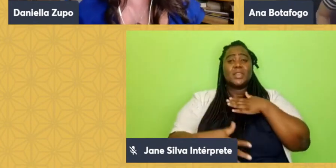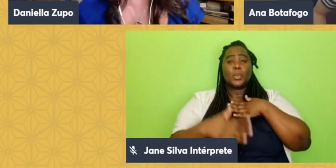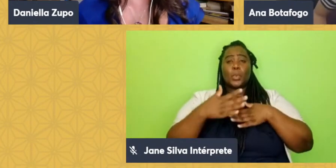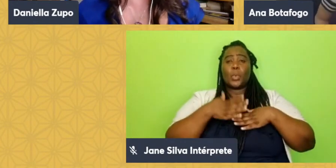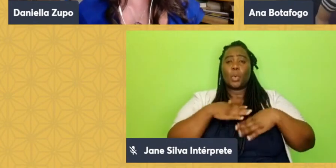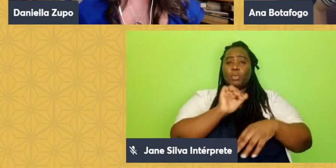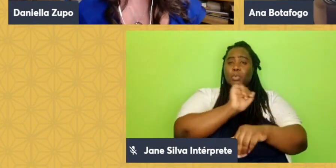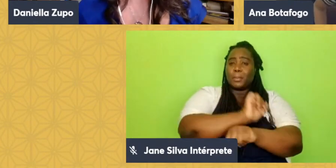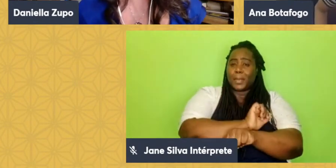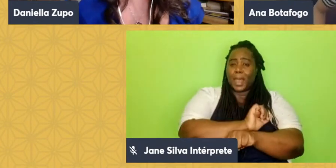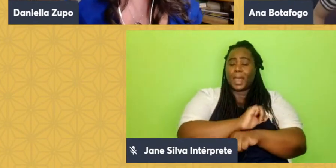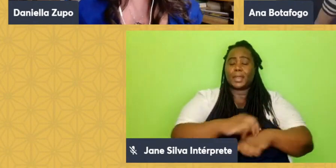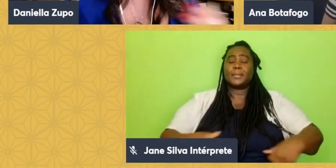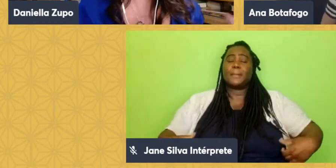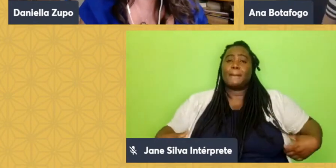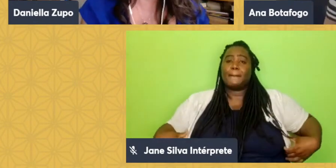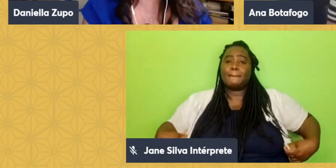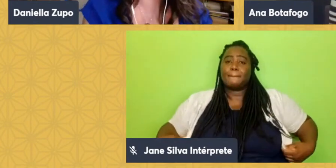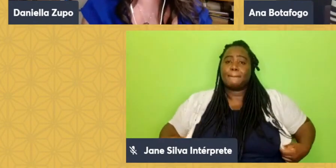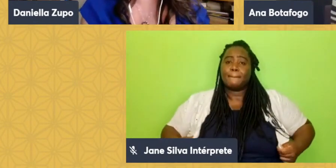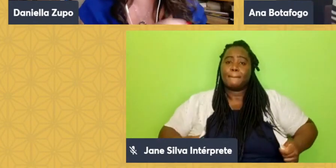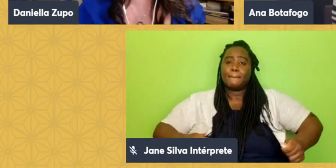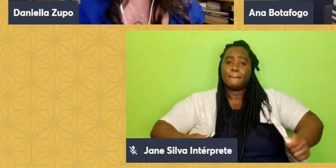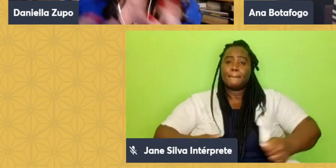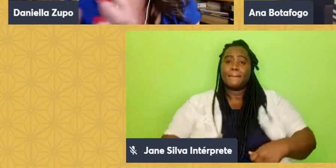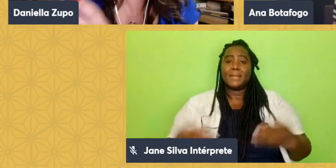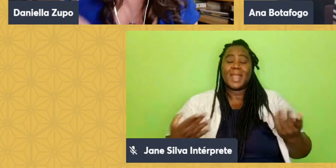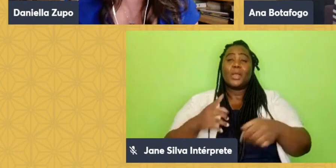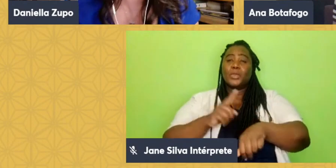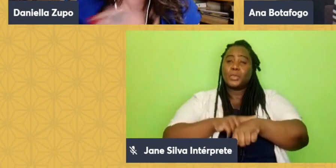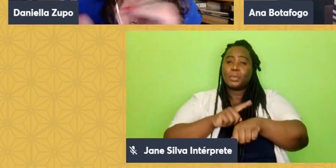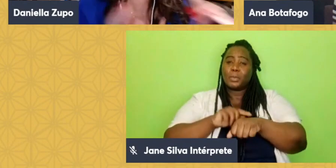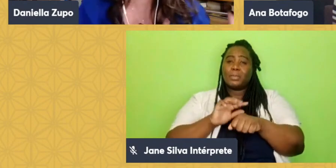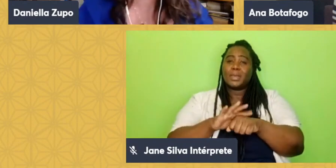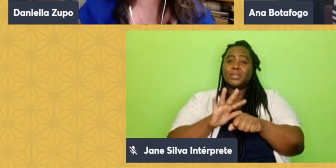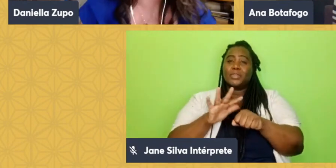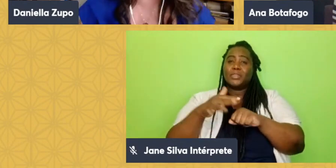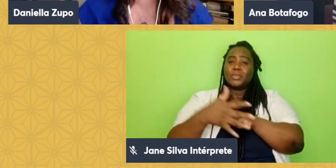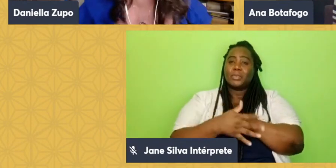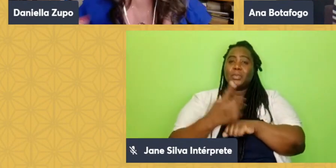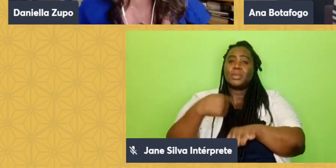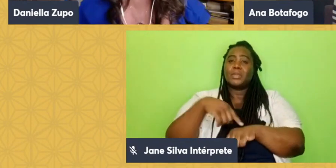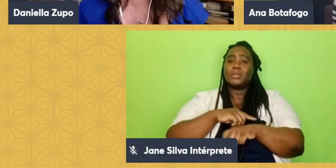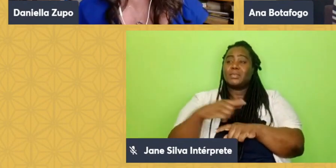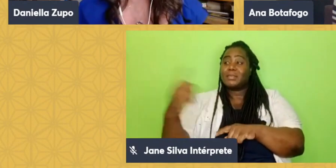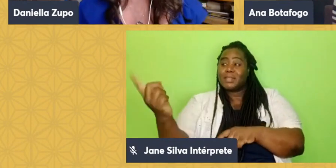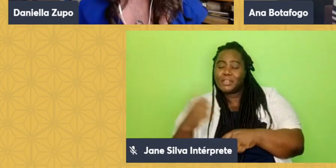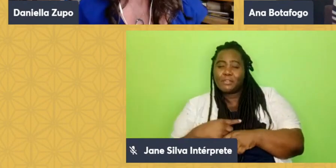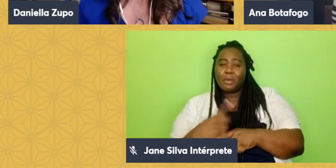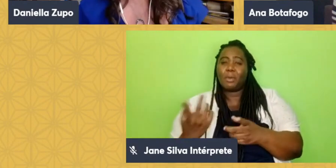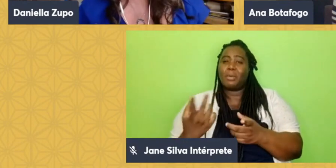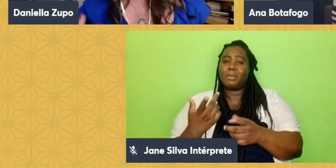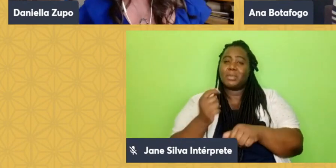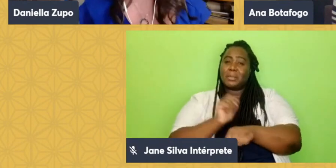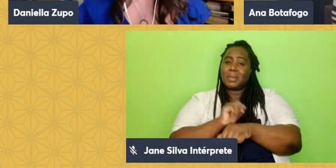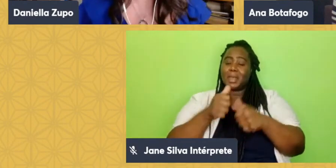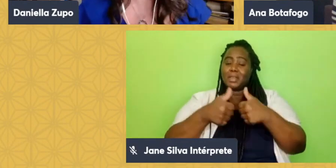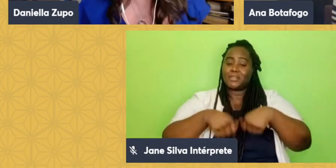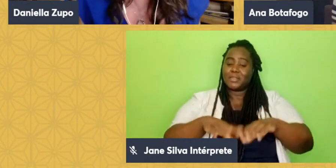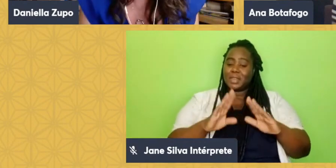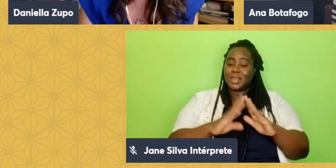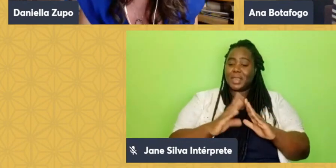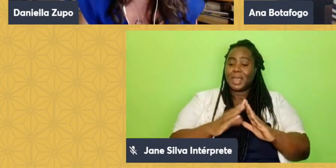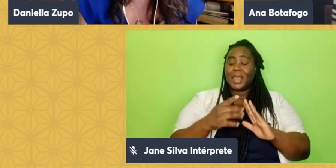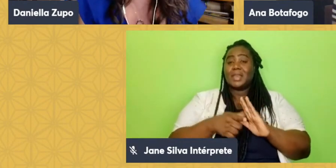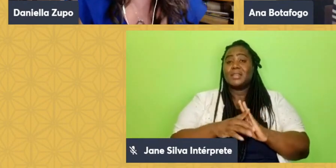parados é um tempo de redução após tanta redução nosso e vices corpos que não só